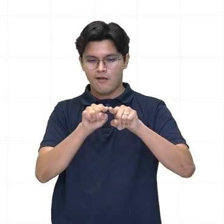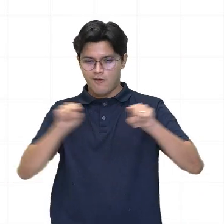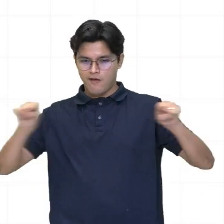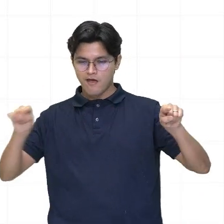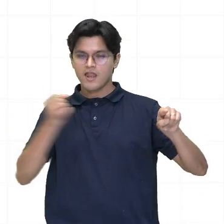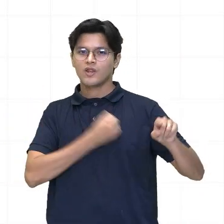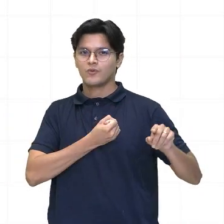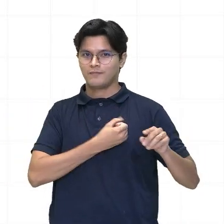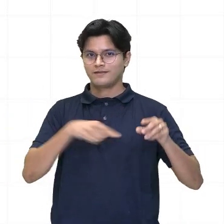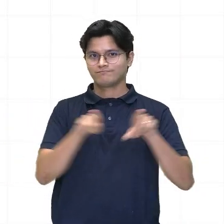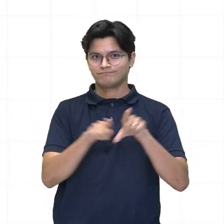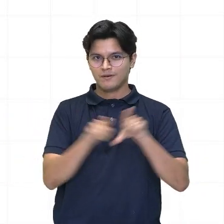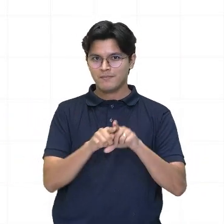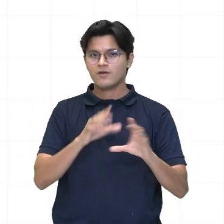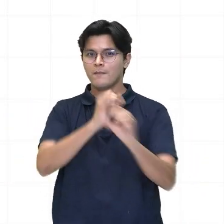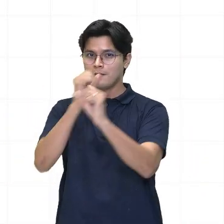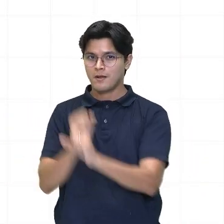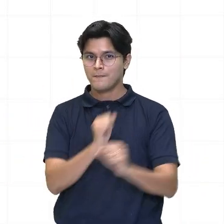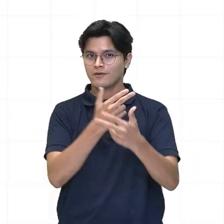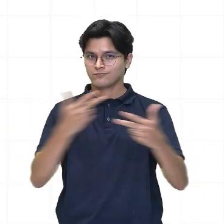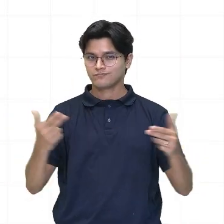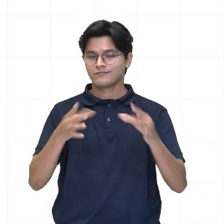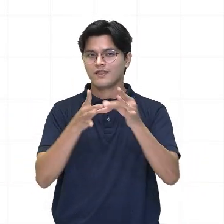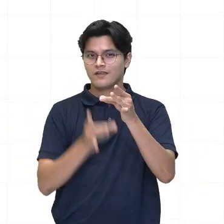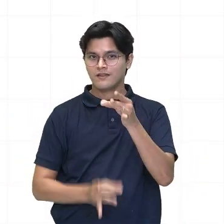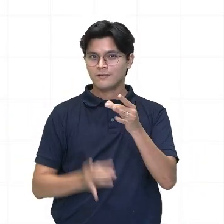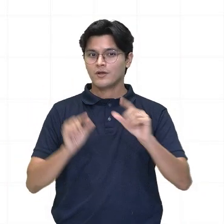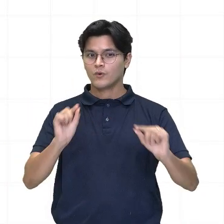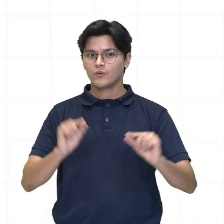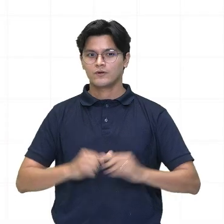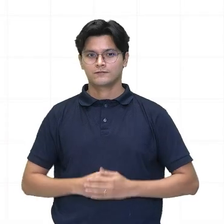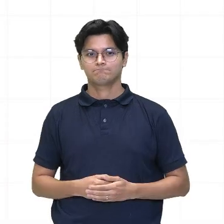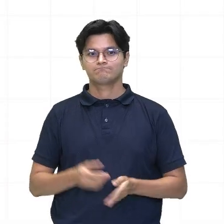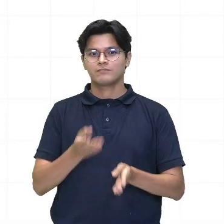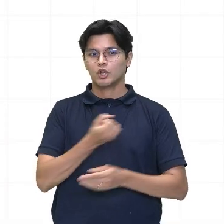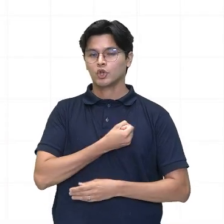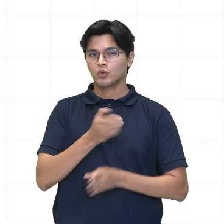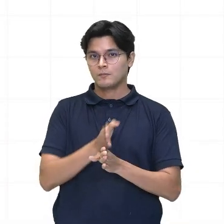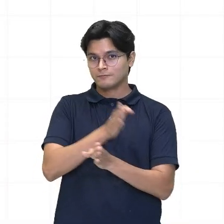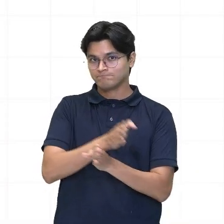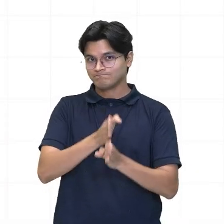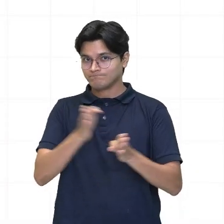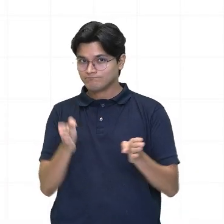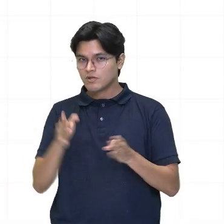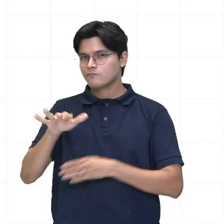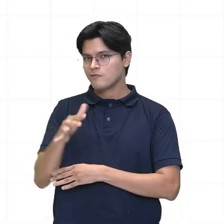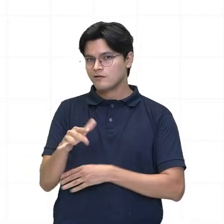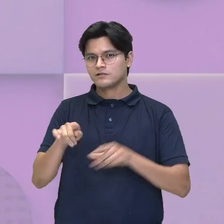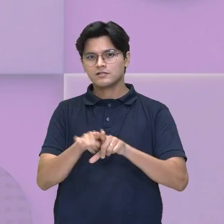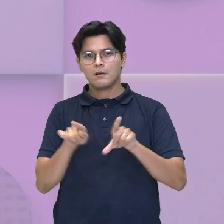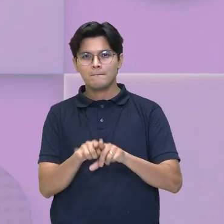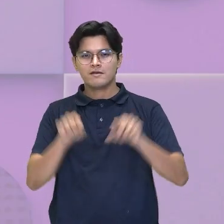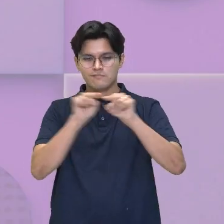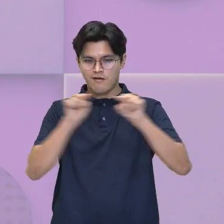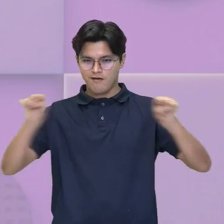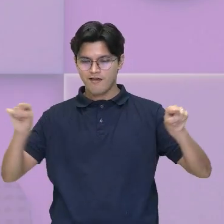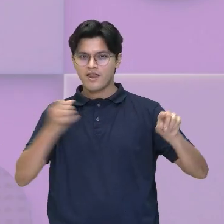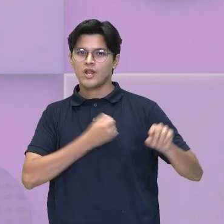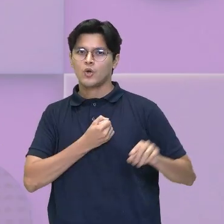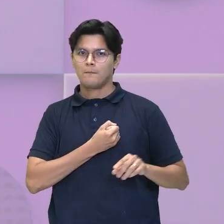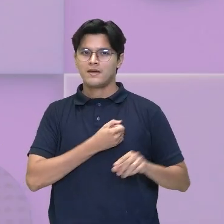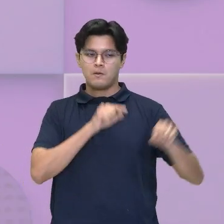e operações, detalhamento, número inteiro relativo e posição na reta